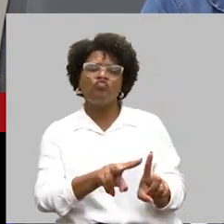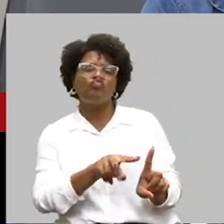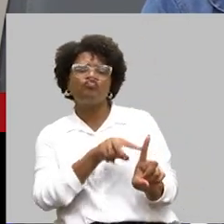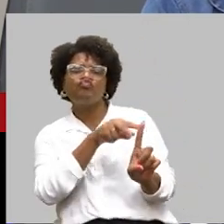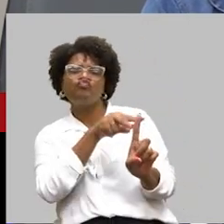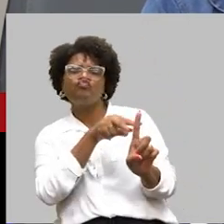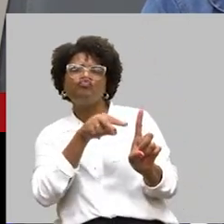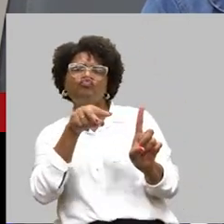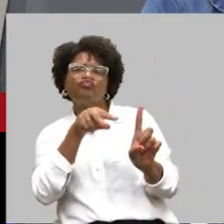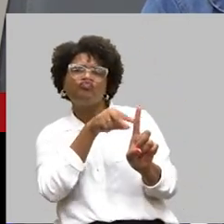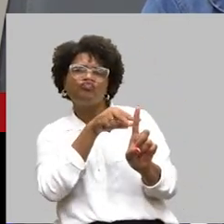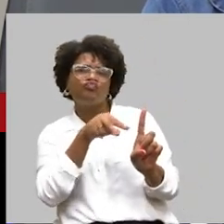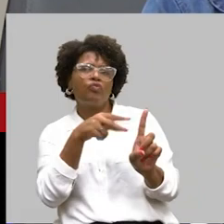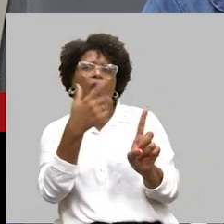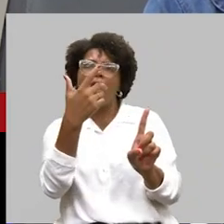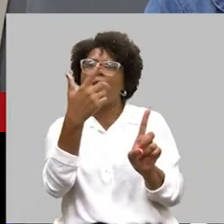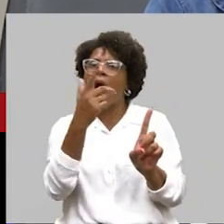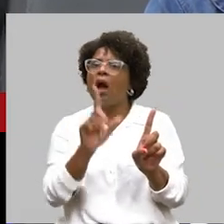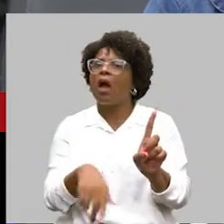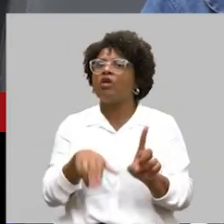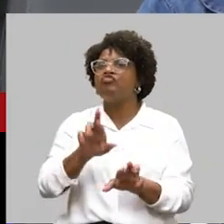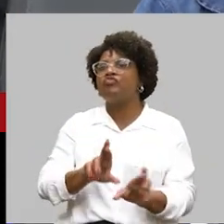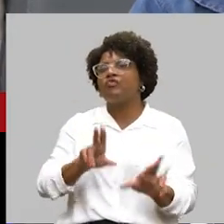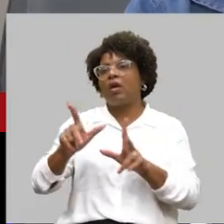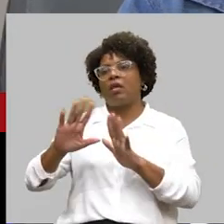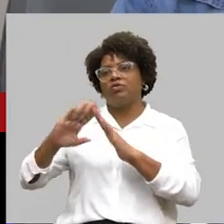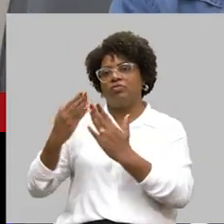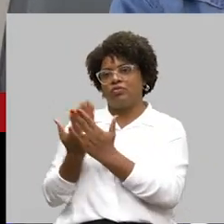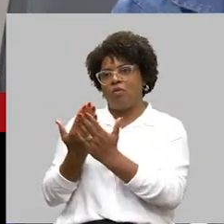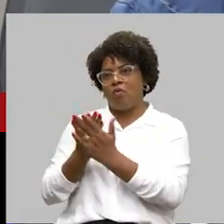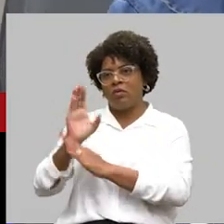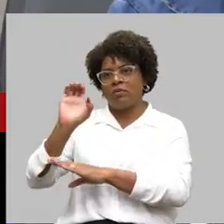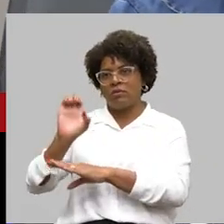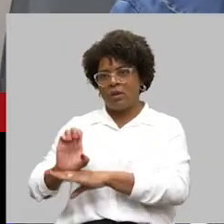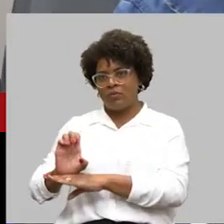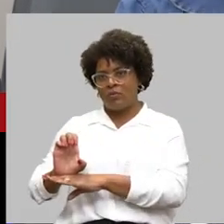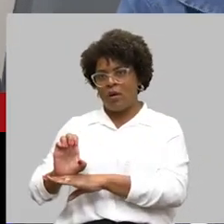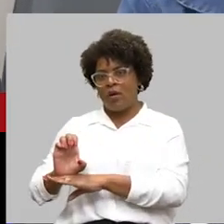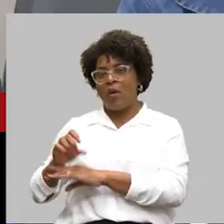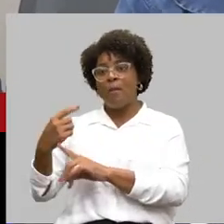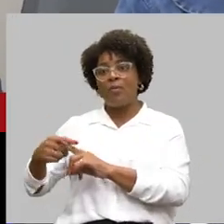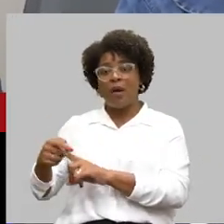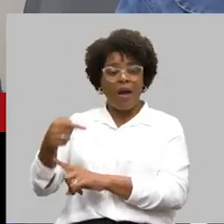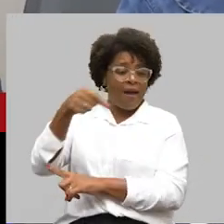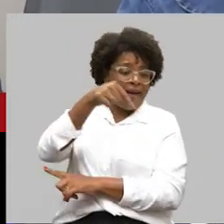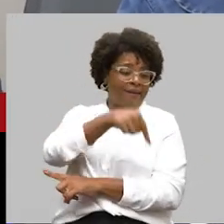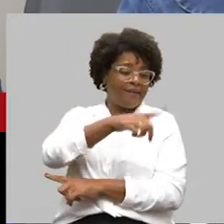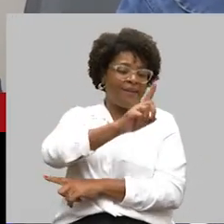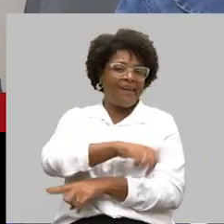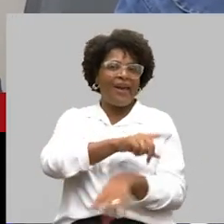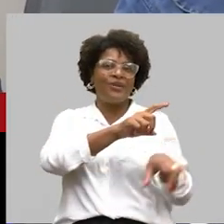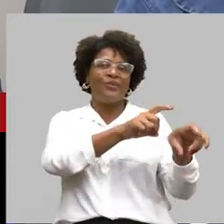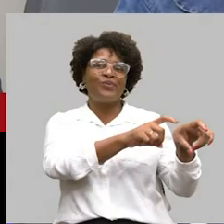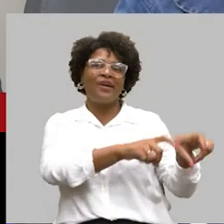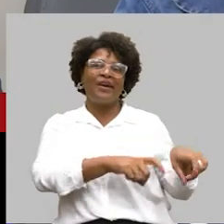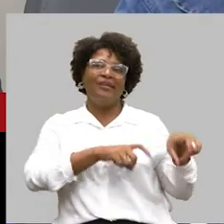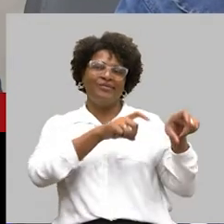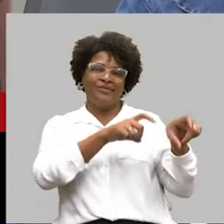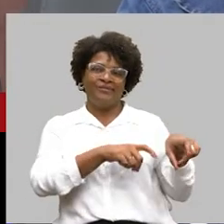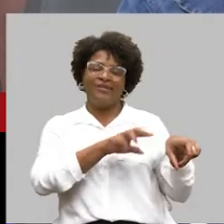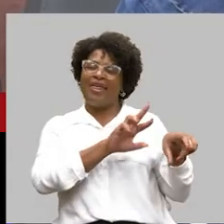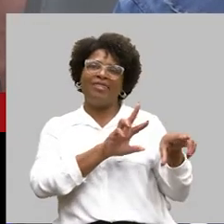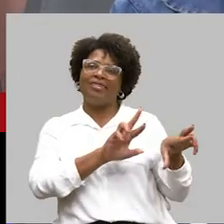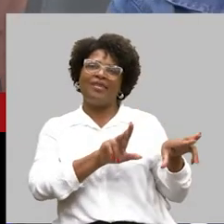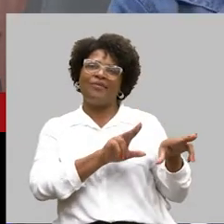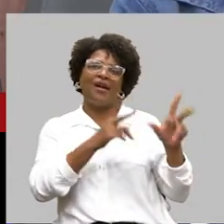do que por exemplo uma escola estadual porque é um ensino no campo não é algo que é do comum então